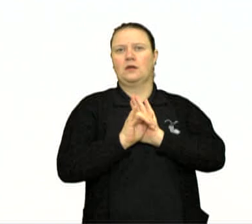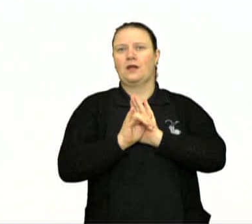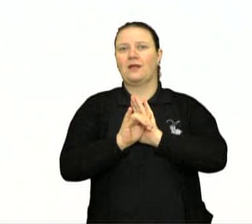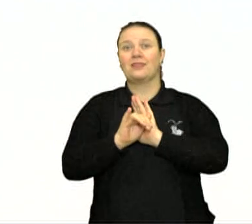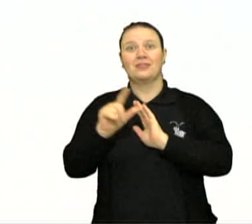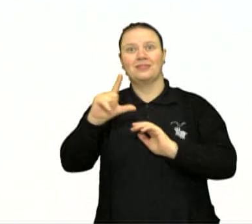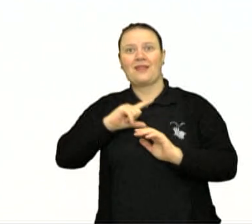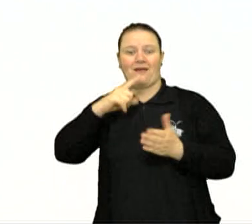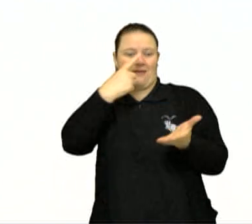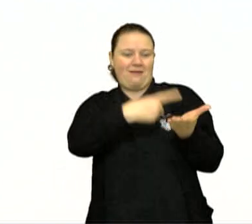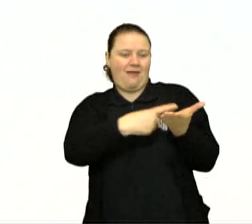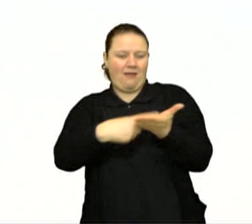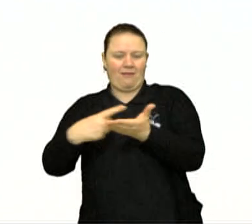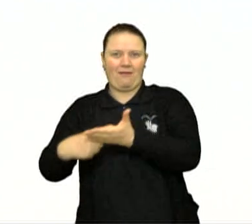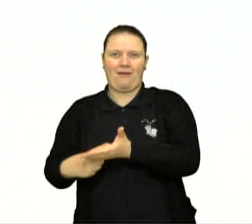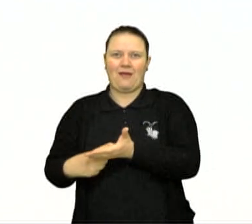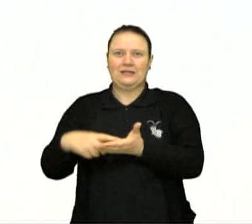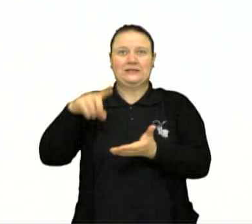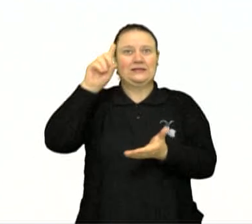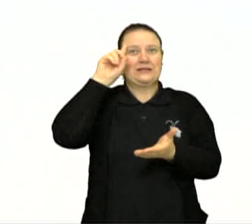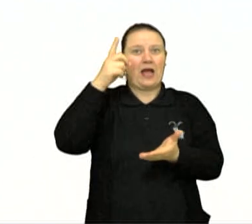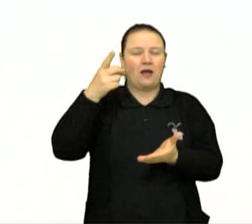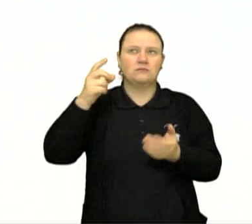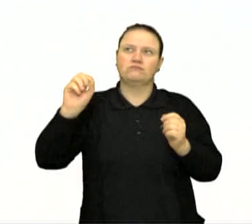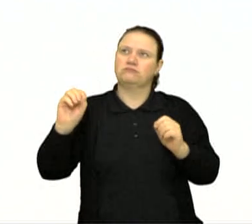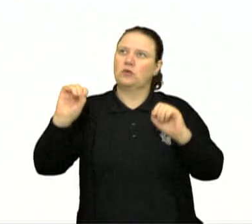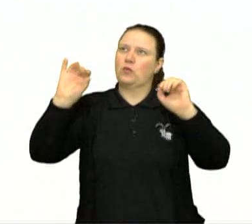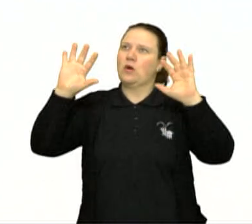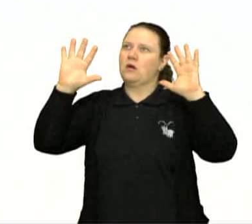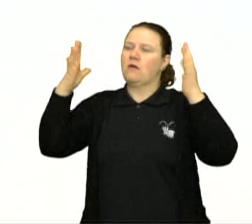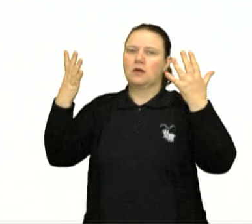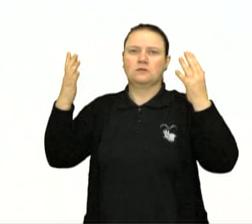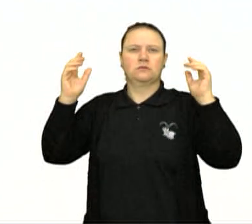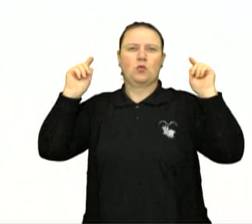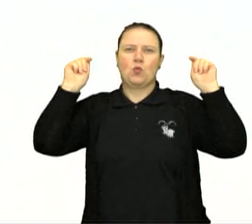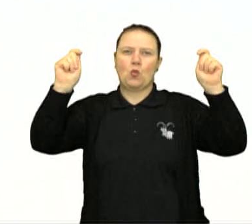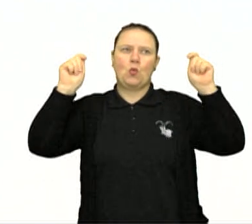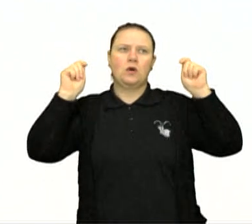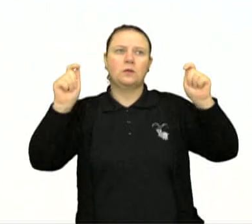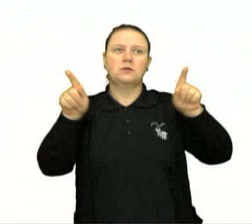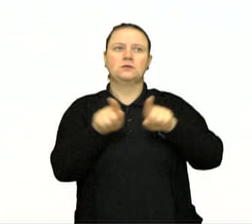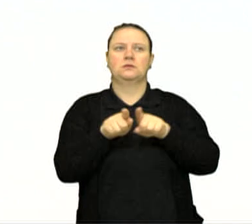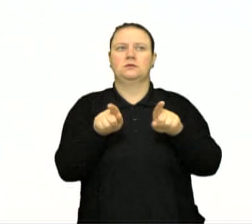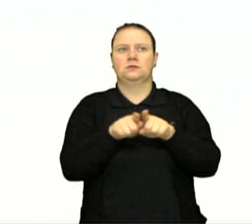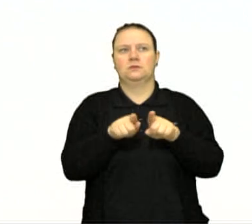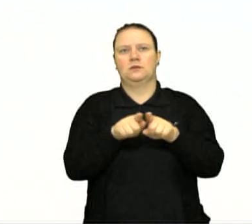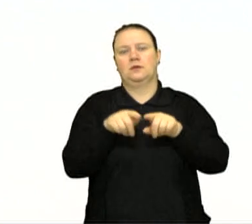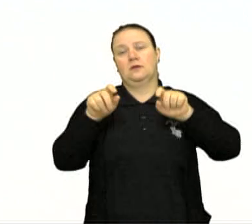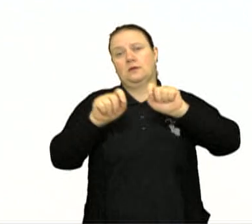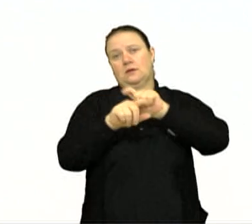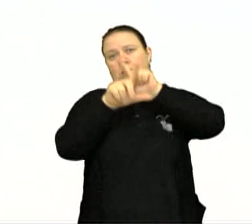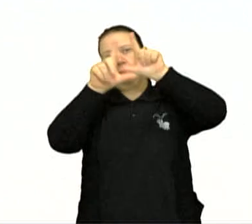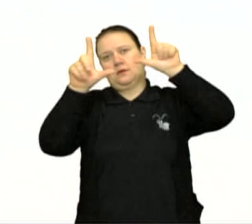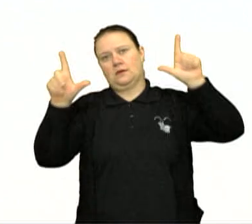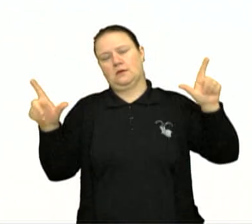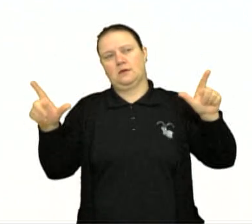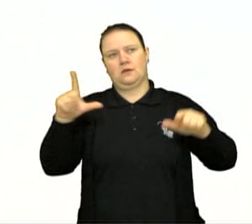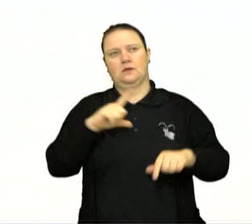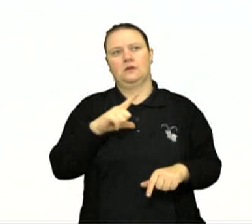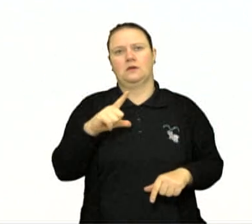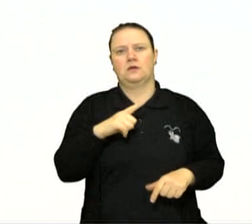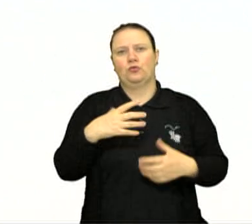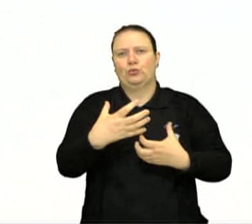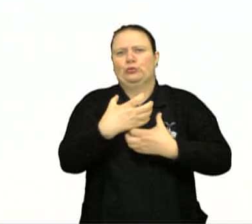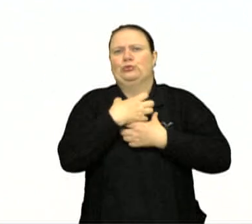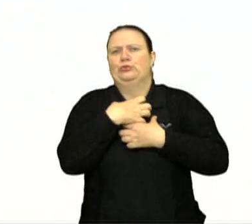datas as quais eles escolhem como sendo simbólicas à população e, logicamente, tem outras